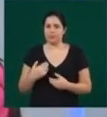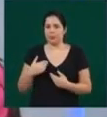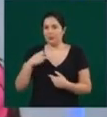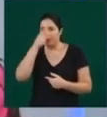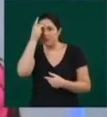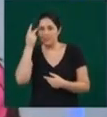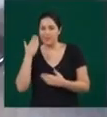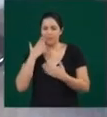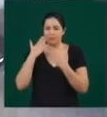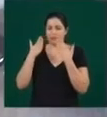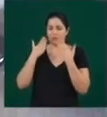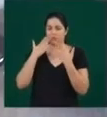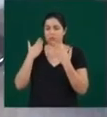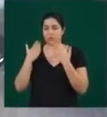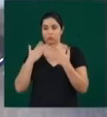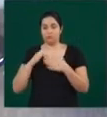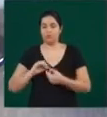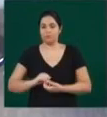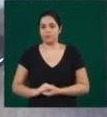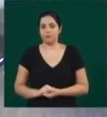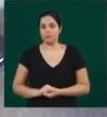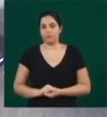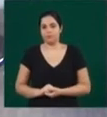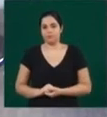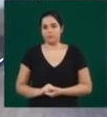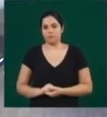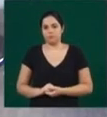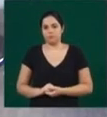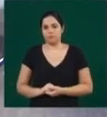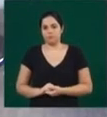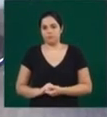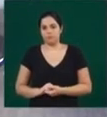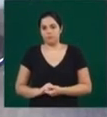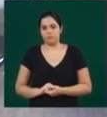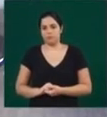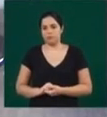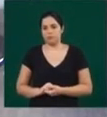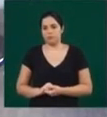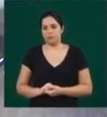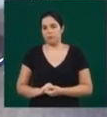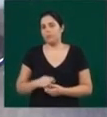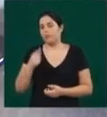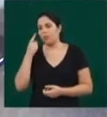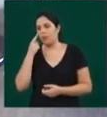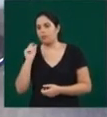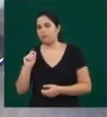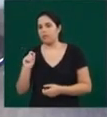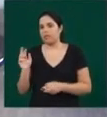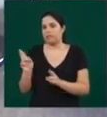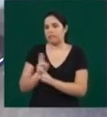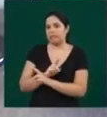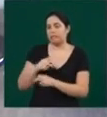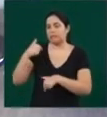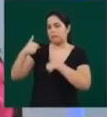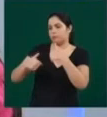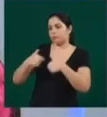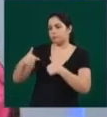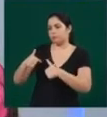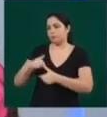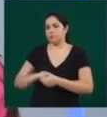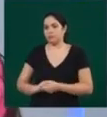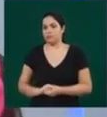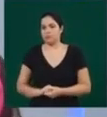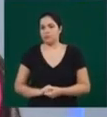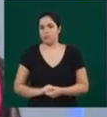para essa pessoa e que seja decorrente dessa relação. No caso aí, vamos falar de trabalho, né, questão